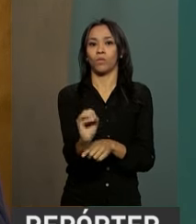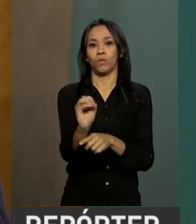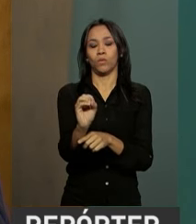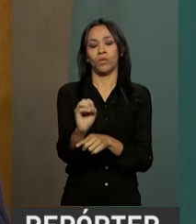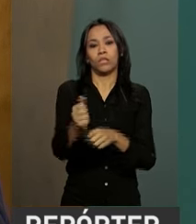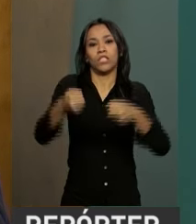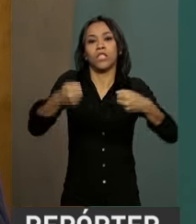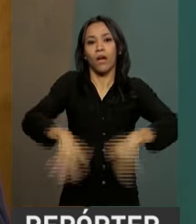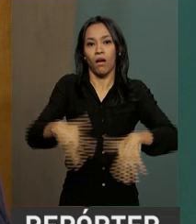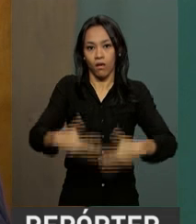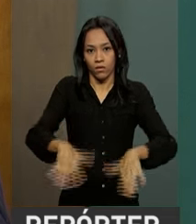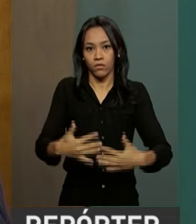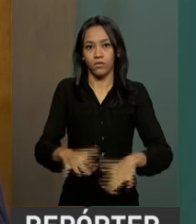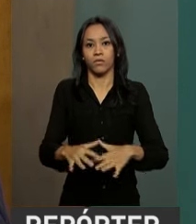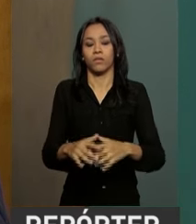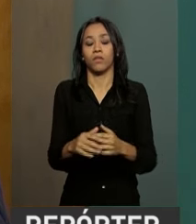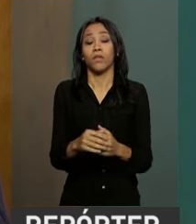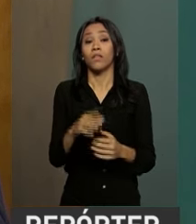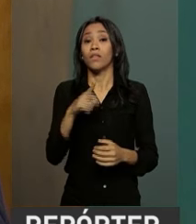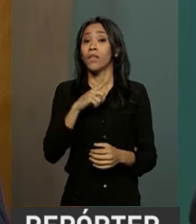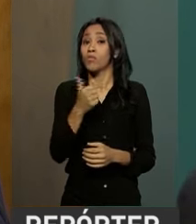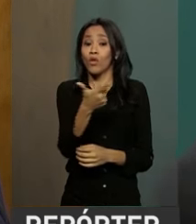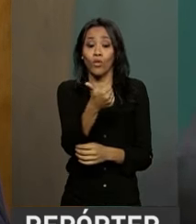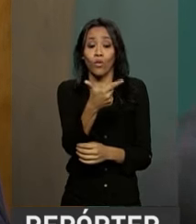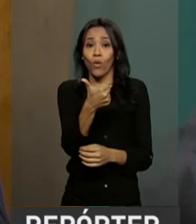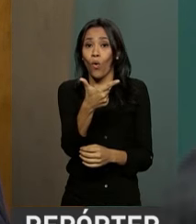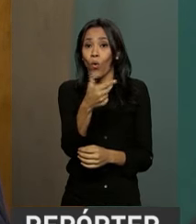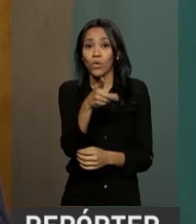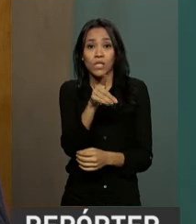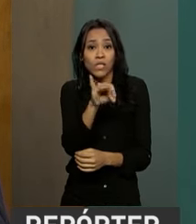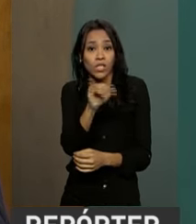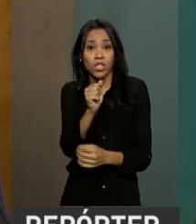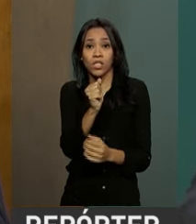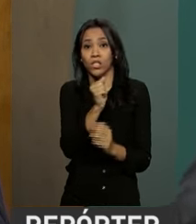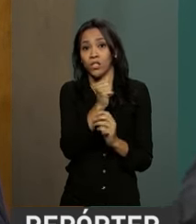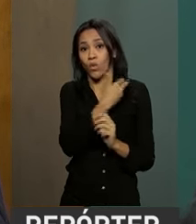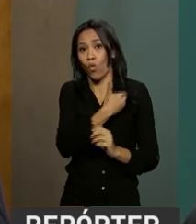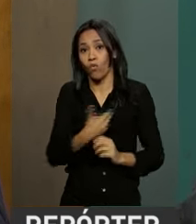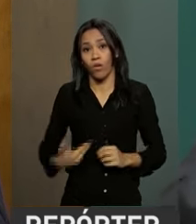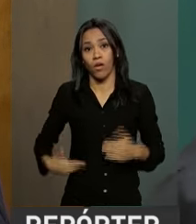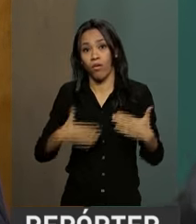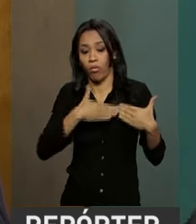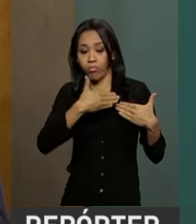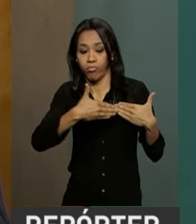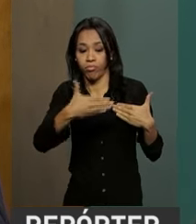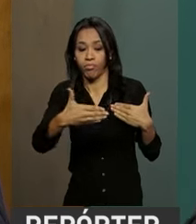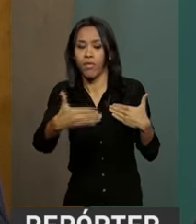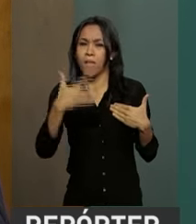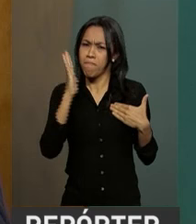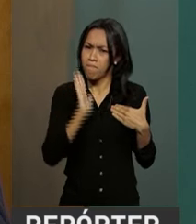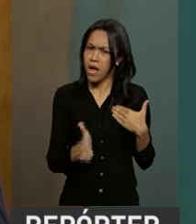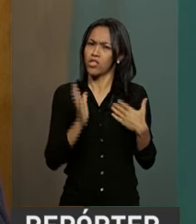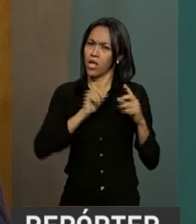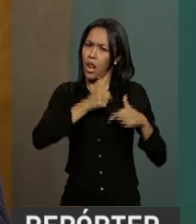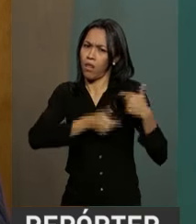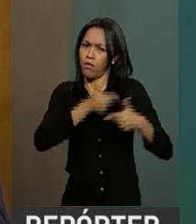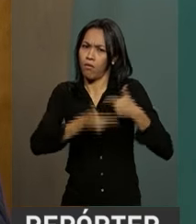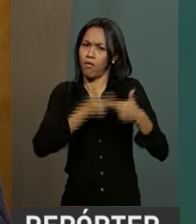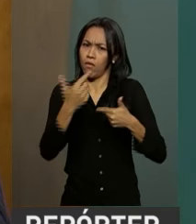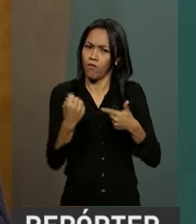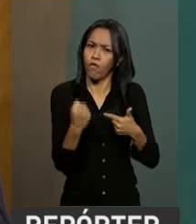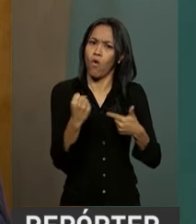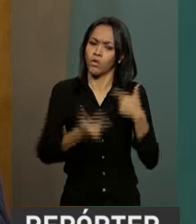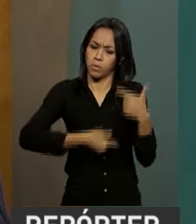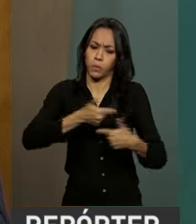temos apenas 12 dias de governo, mas já trabalhamos de maneira forte, decidida, intensa,